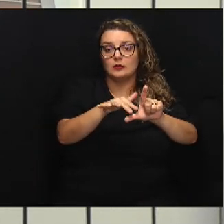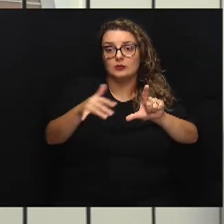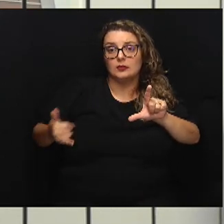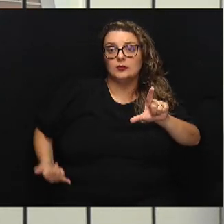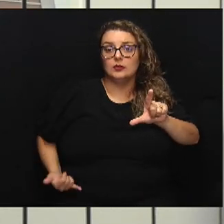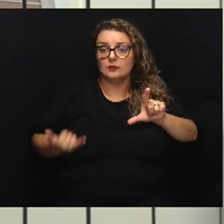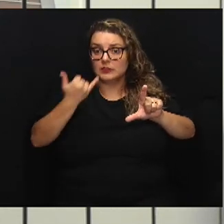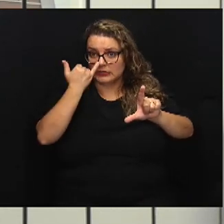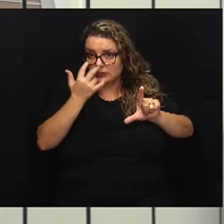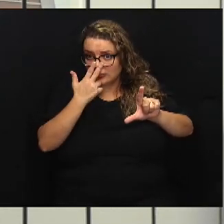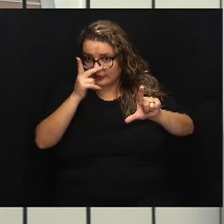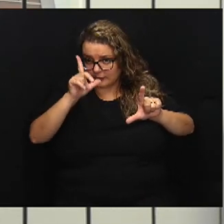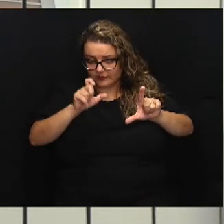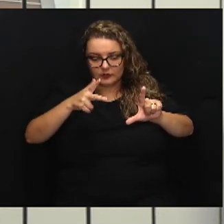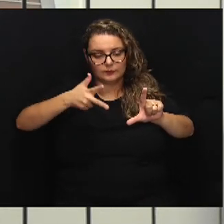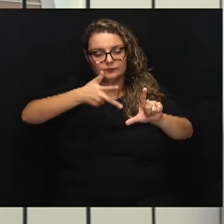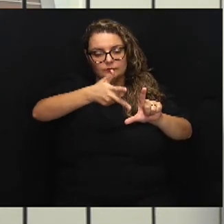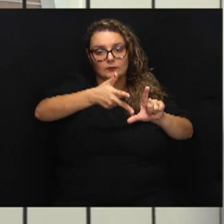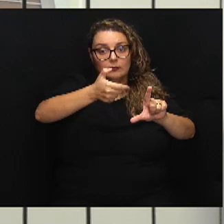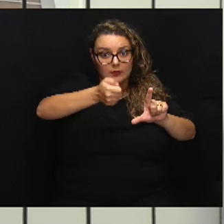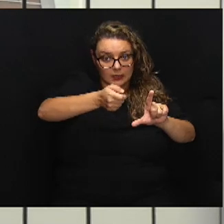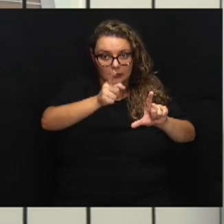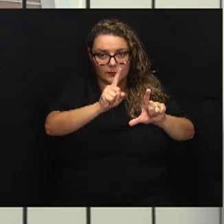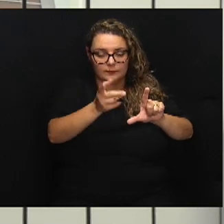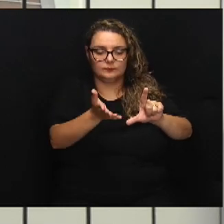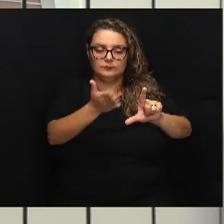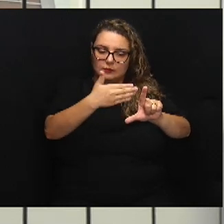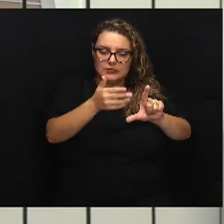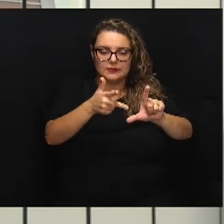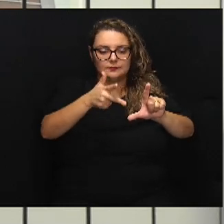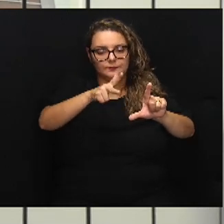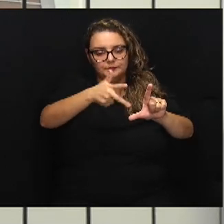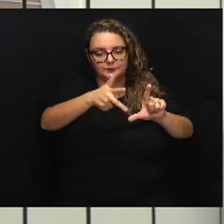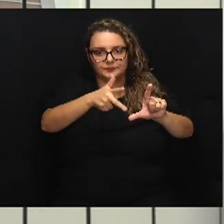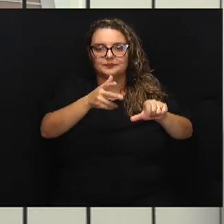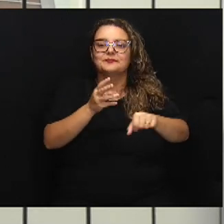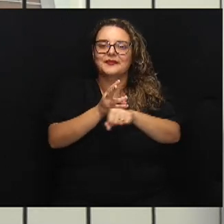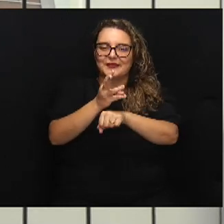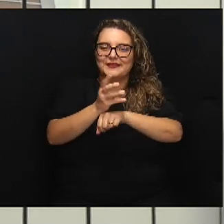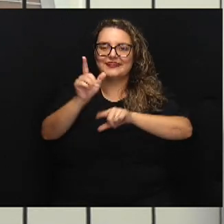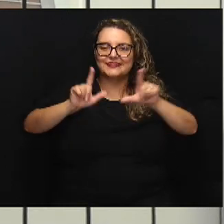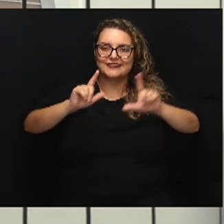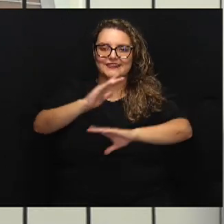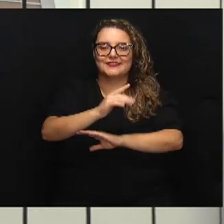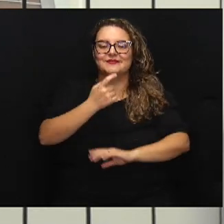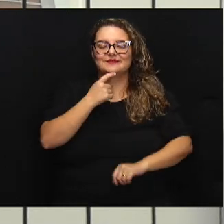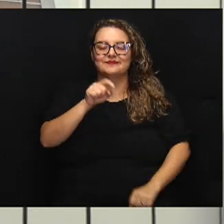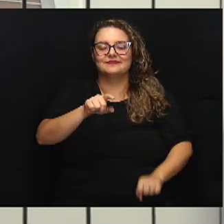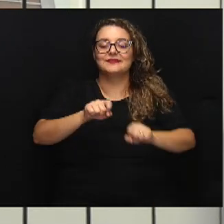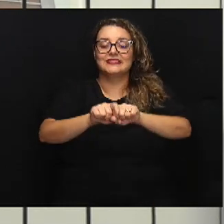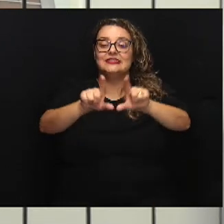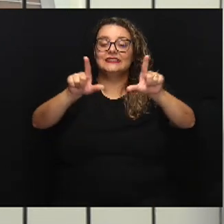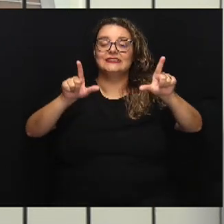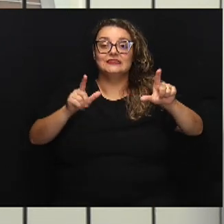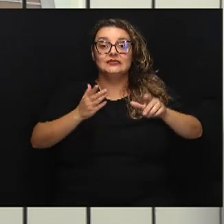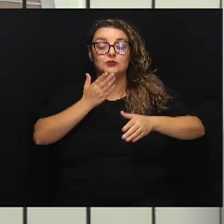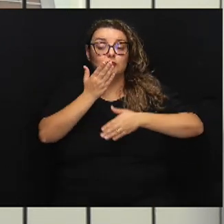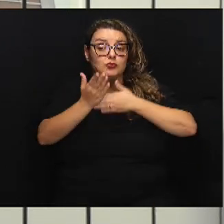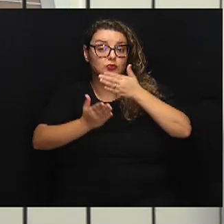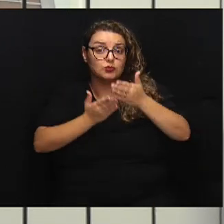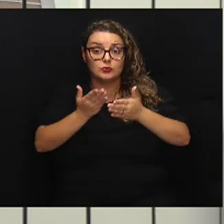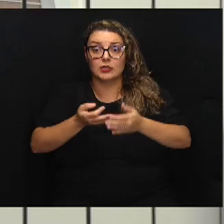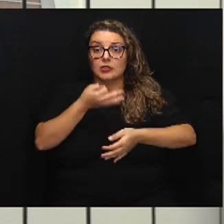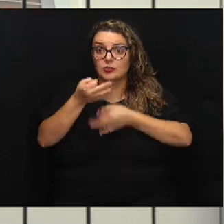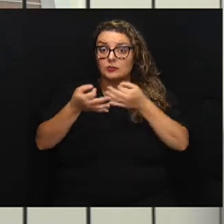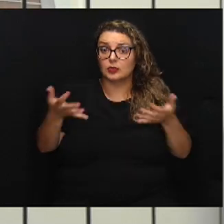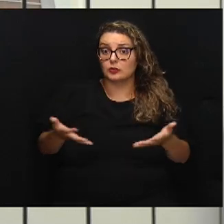para este QR Code já aparece uma mensagem na sua tela. O WhatsApp da TV Câmara Campinas. Você aperta e pode enviar o seu elogio,